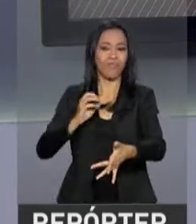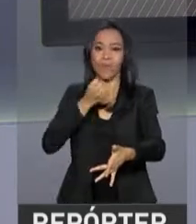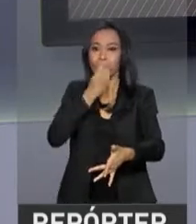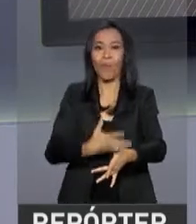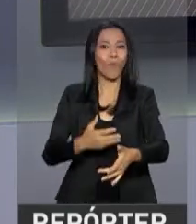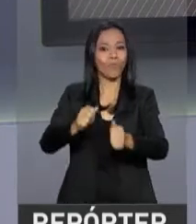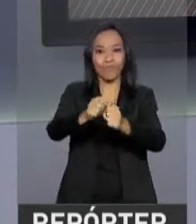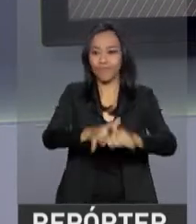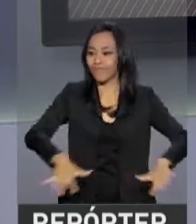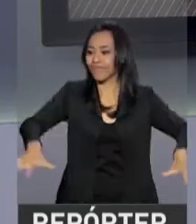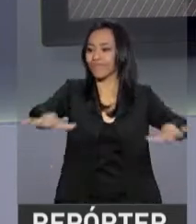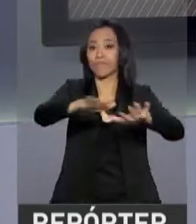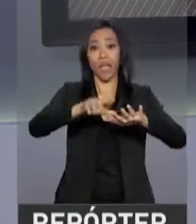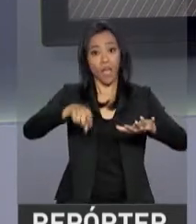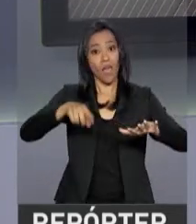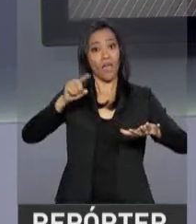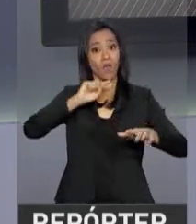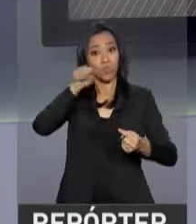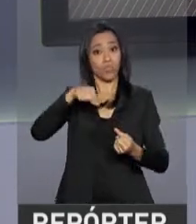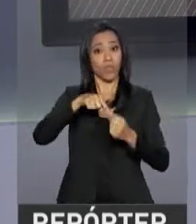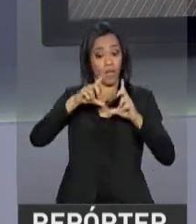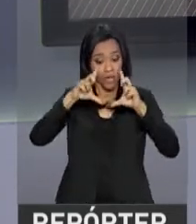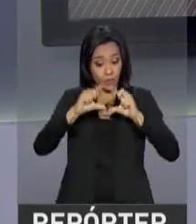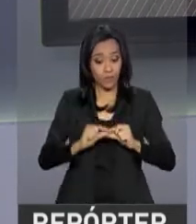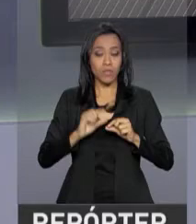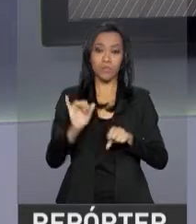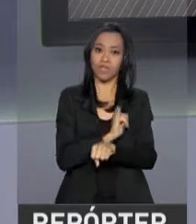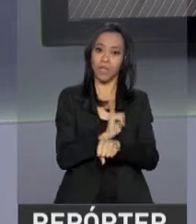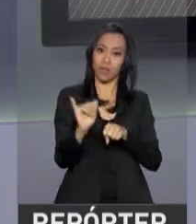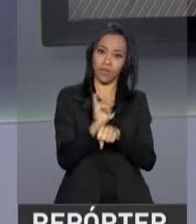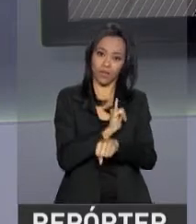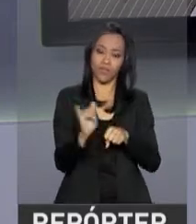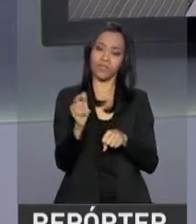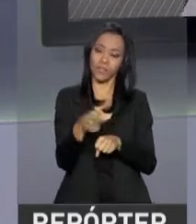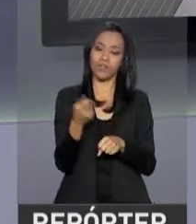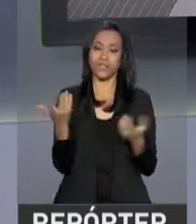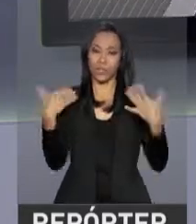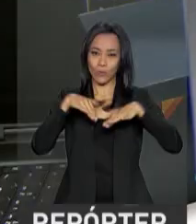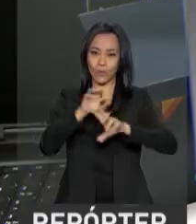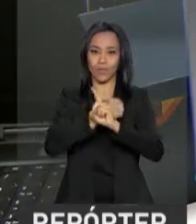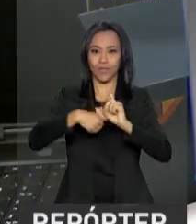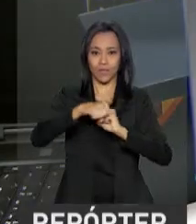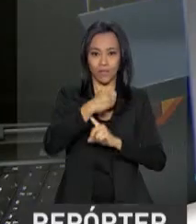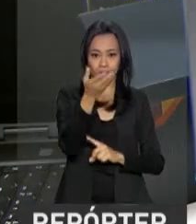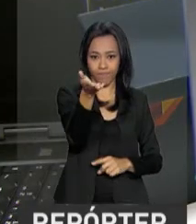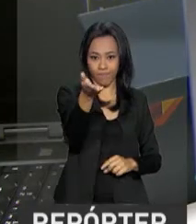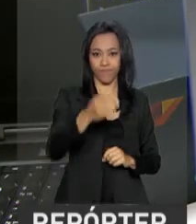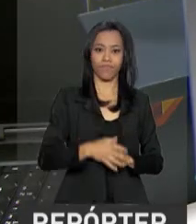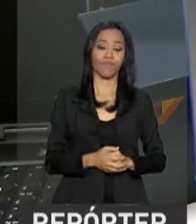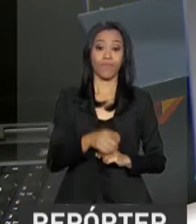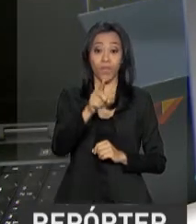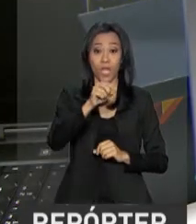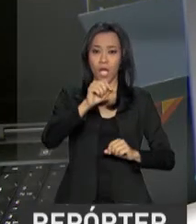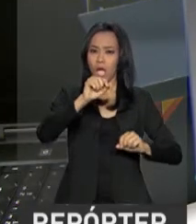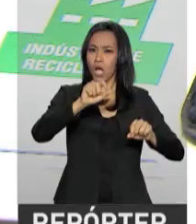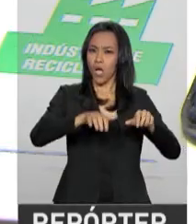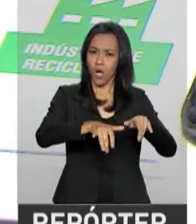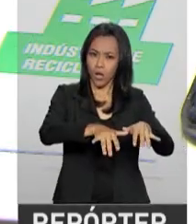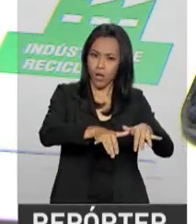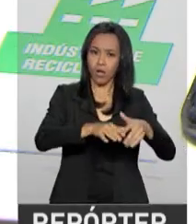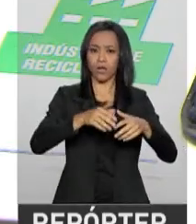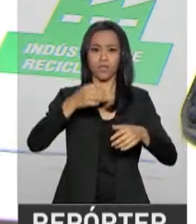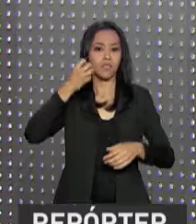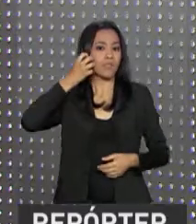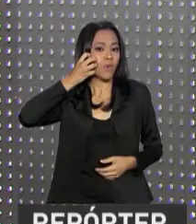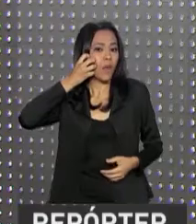uma forma de diminuir os resíduos além de gerar inclusão social e digital computadores celulares